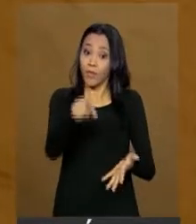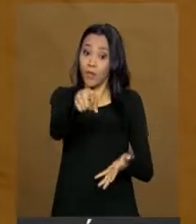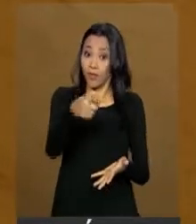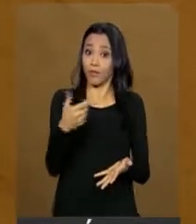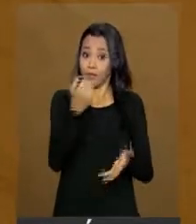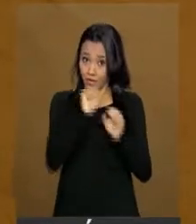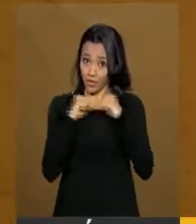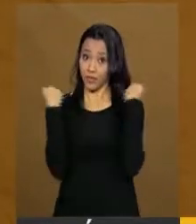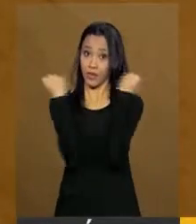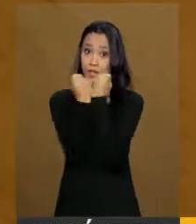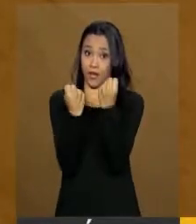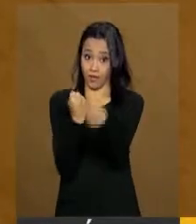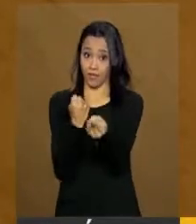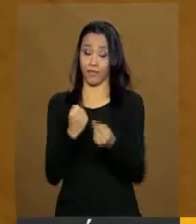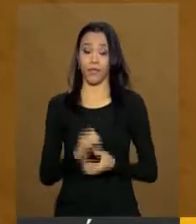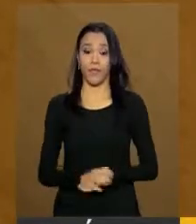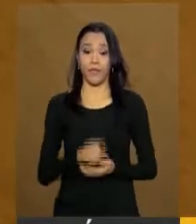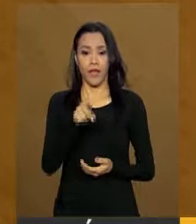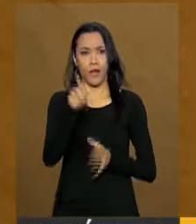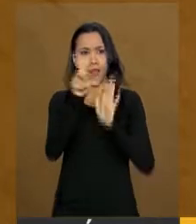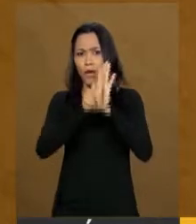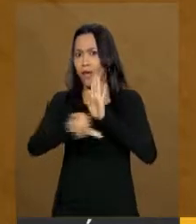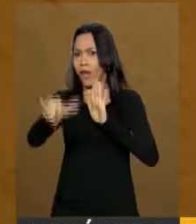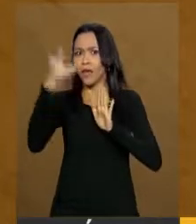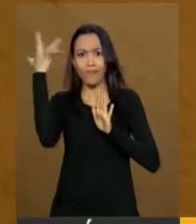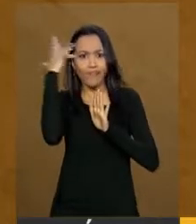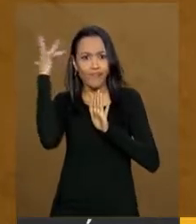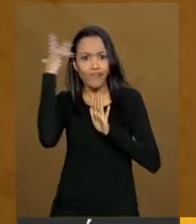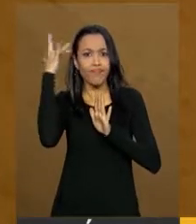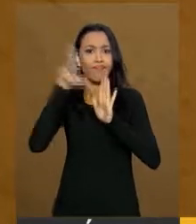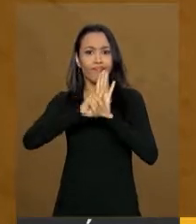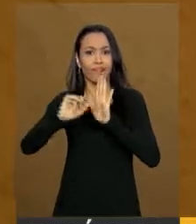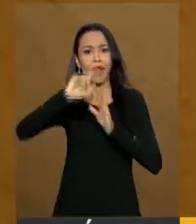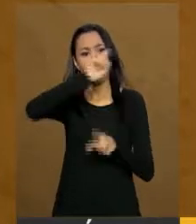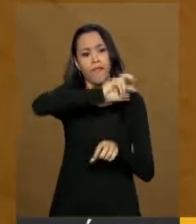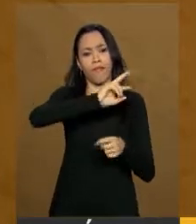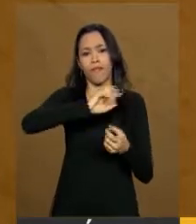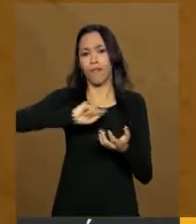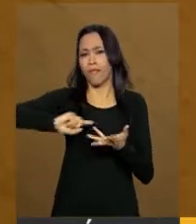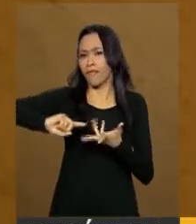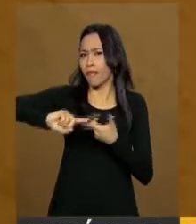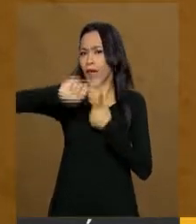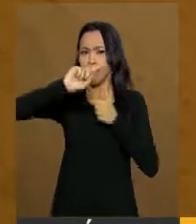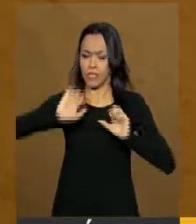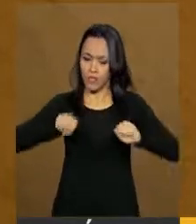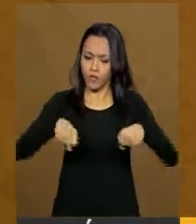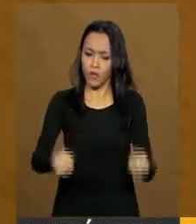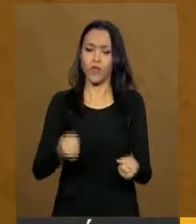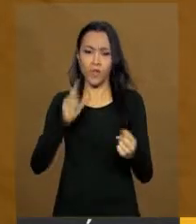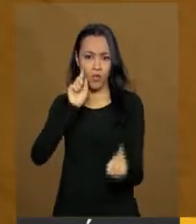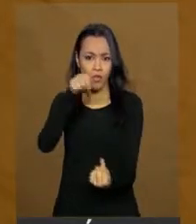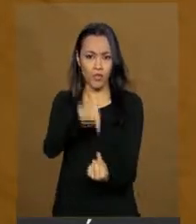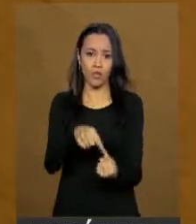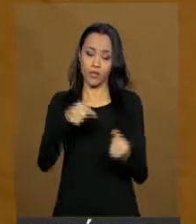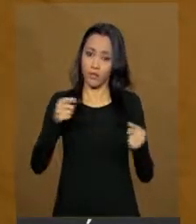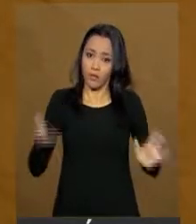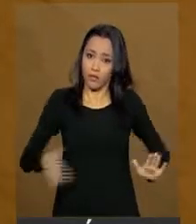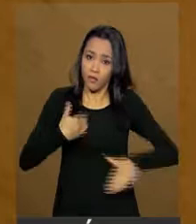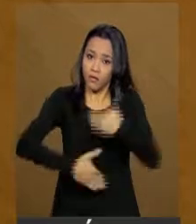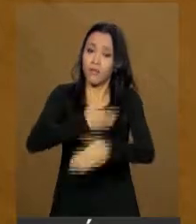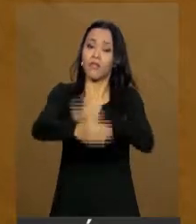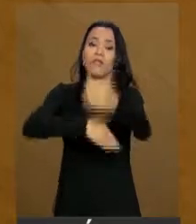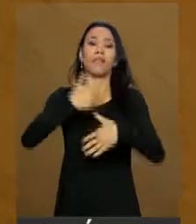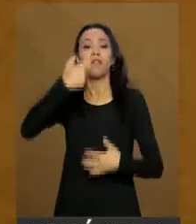lei mais moderna do mundo, numa ação integrada de vários esforços para garantir a formação da criança na sua primeira infância, o